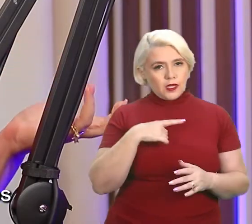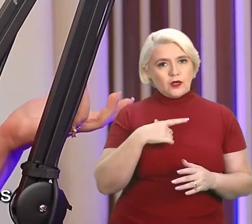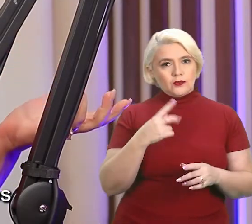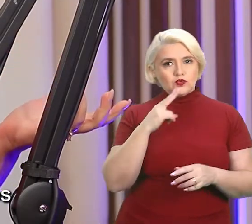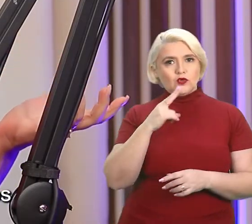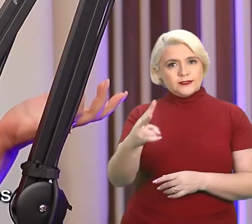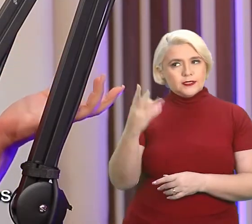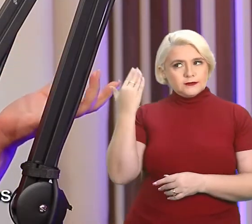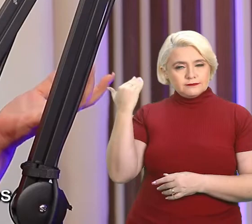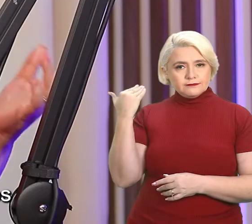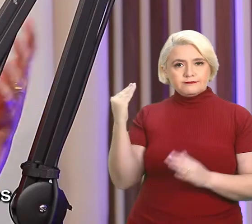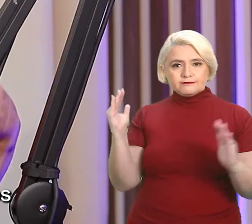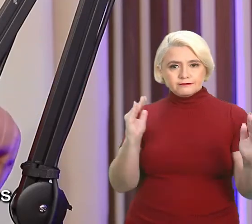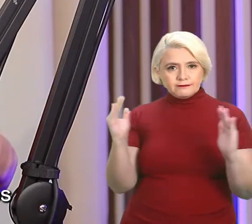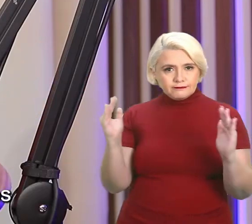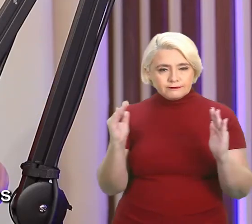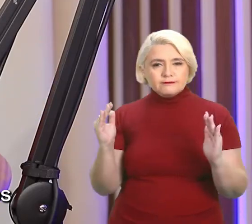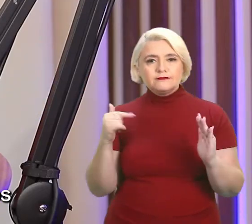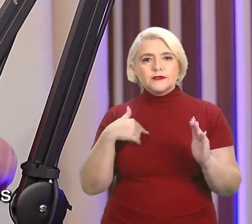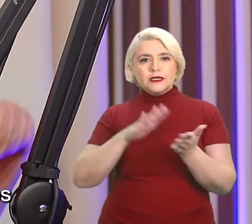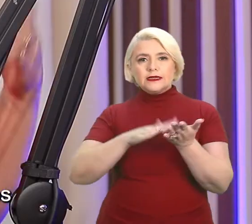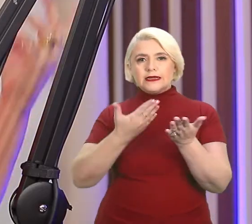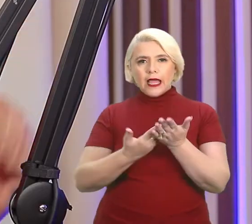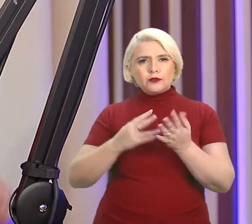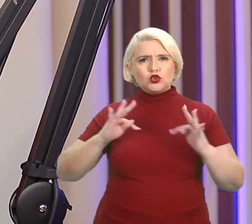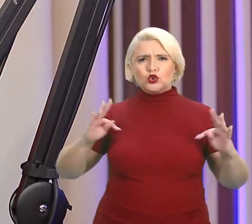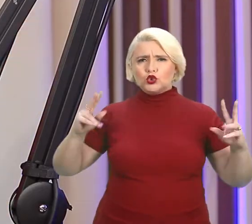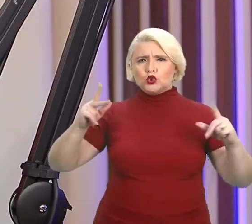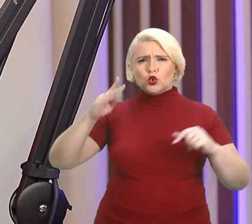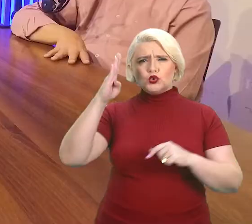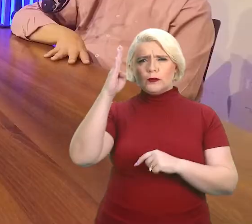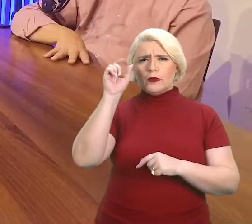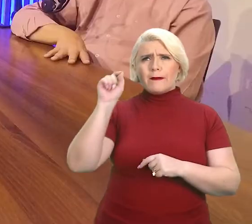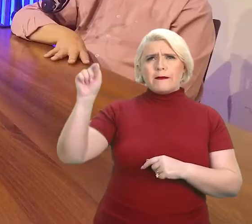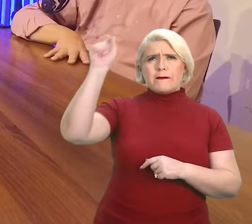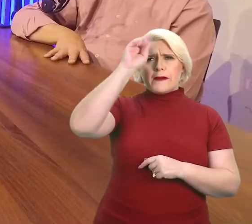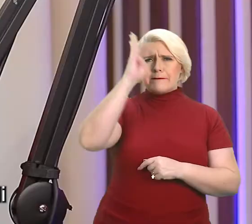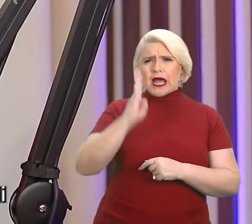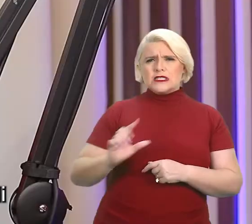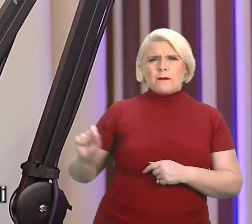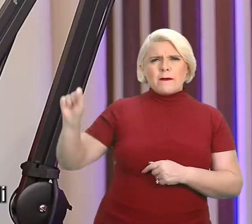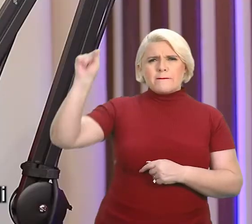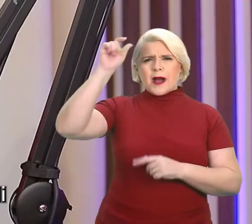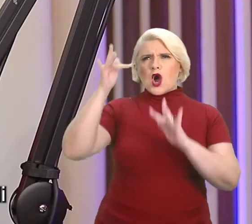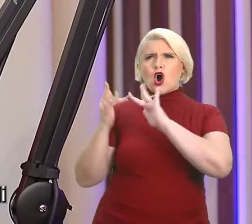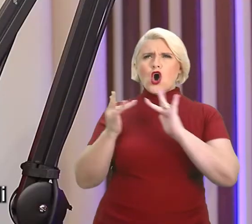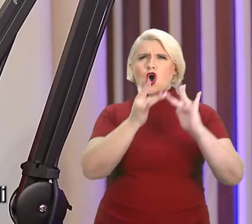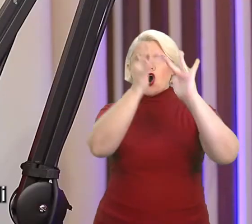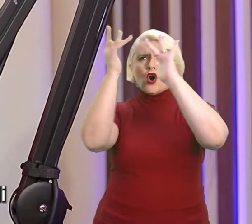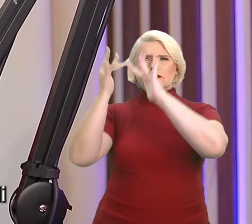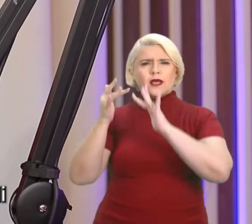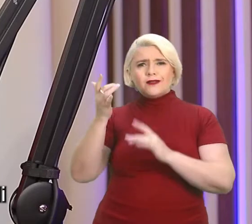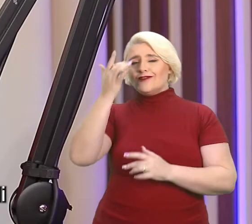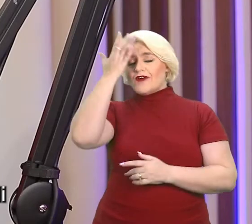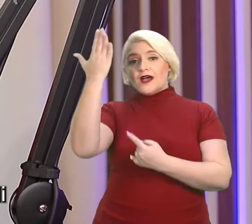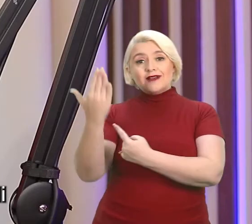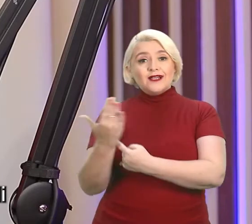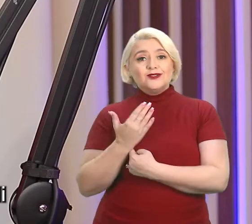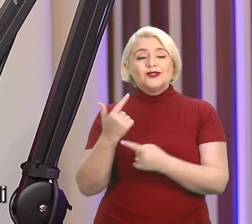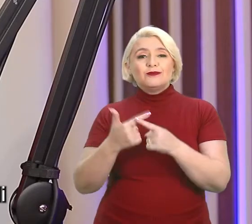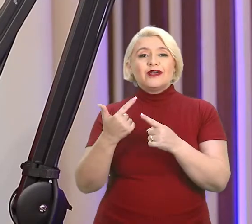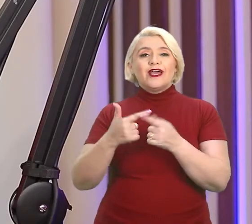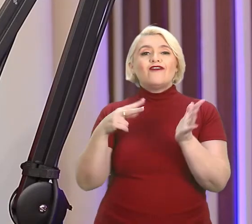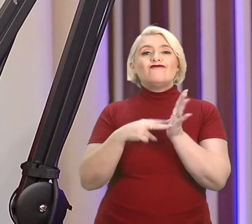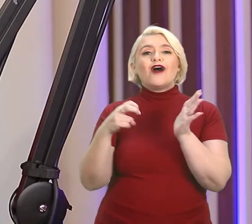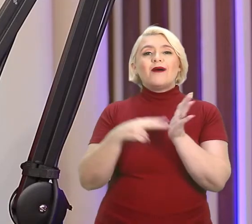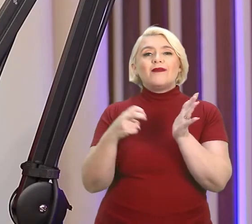2 últimos anos, eu tive contato com intérpretes de todos os lugares do Brasil. E aí isso facilitou muito, porque o